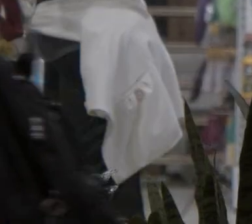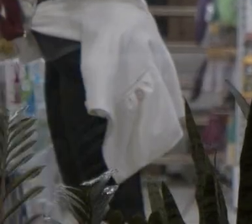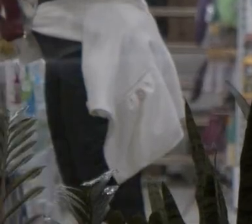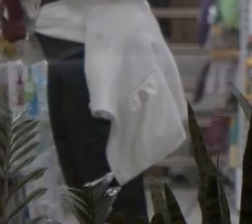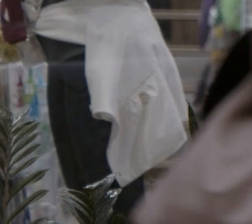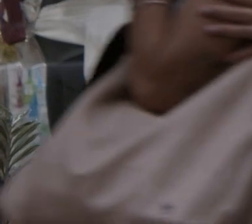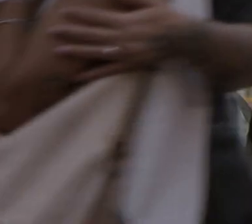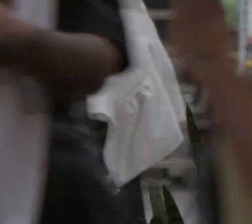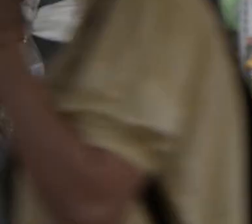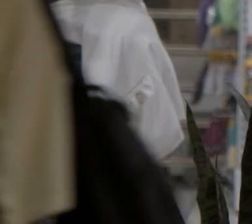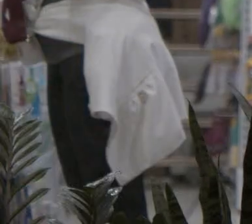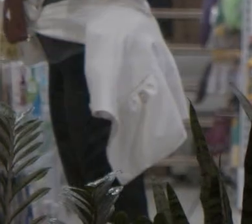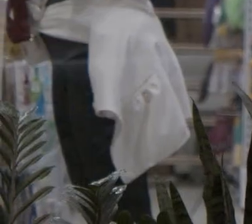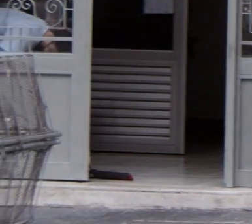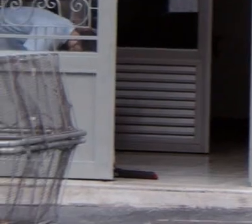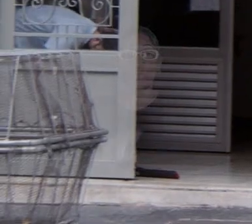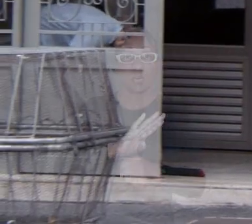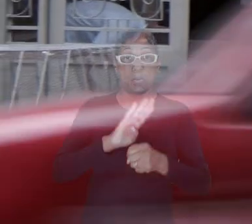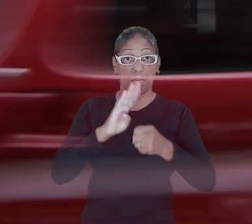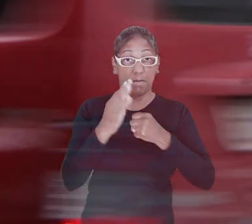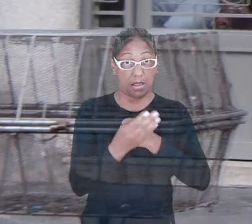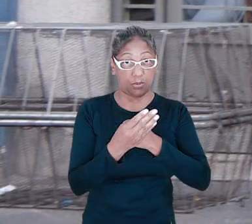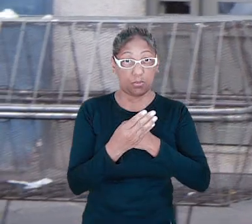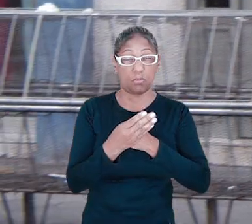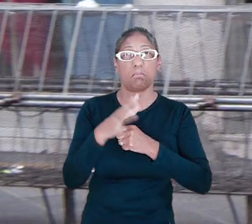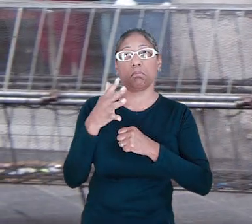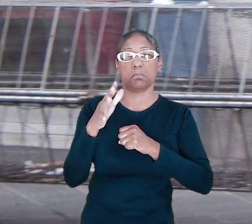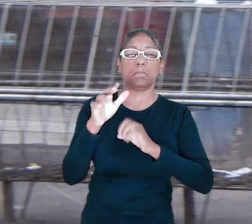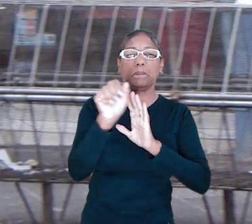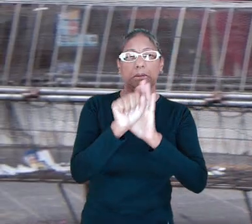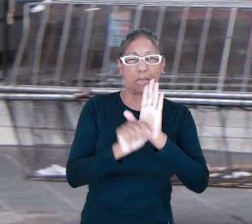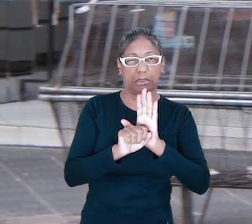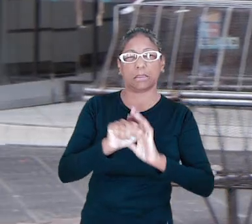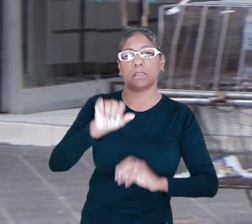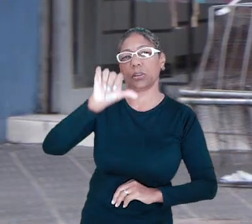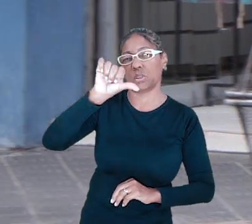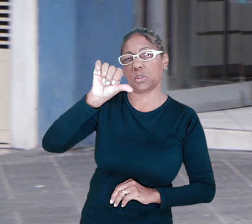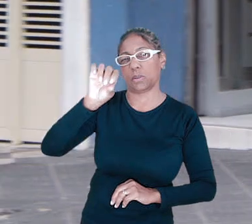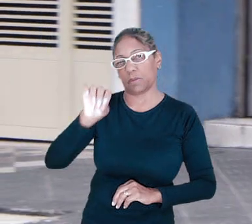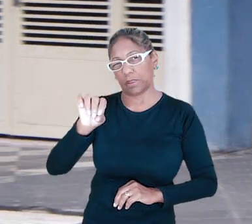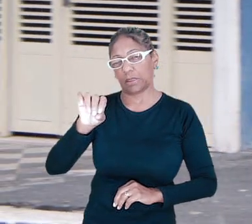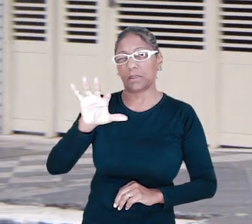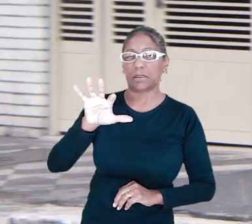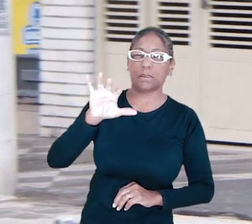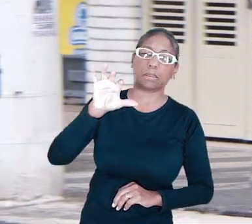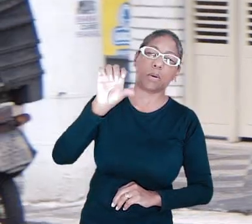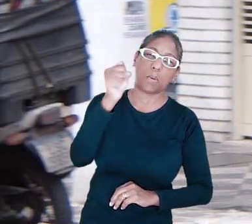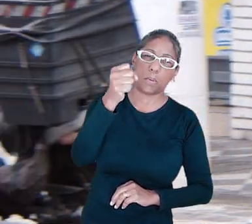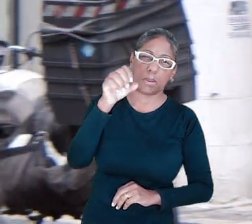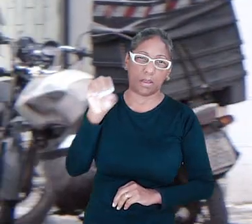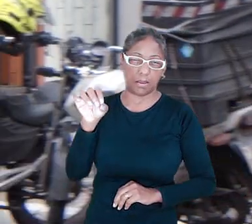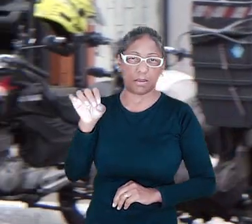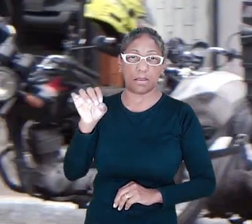e a quantidade de alimentos, optou-se por não detalhar cada um. O bairro na década de 70, 80... Várias lojas abertas. A